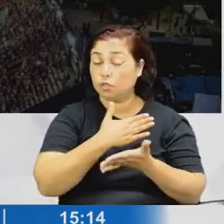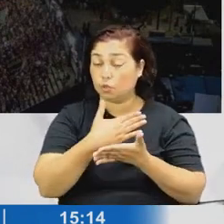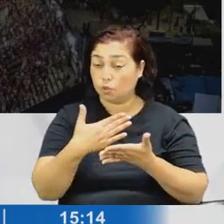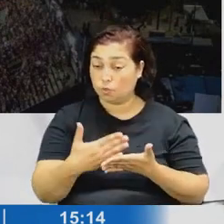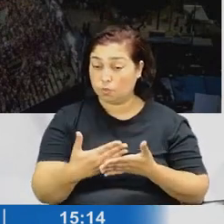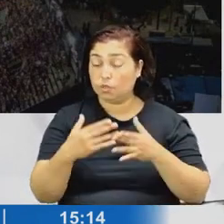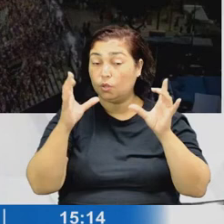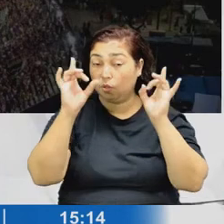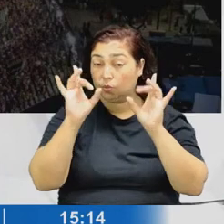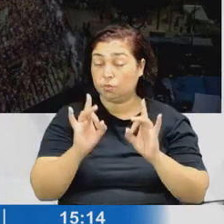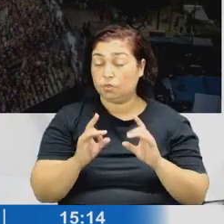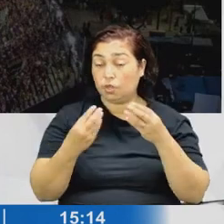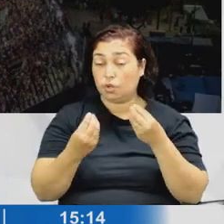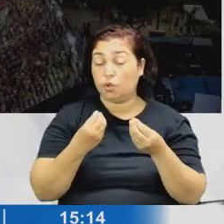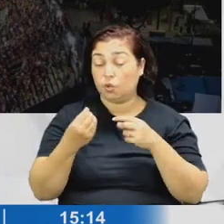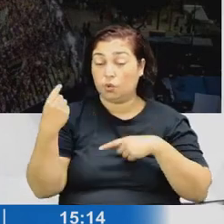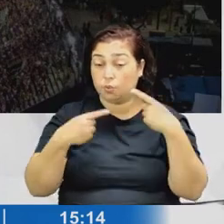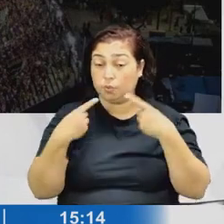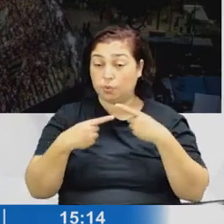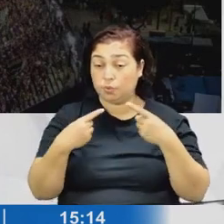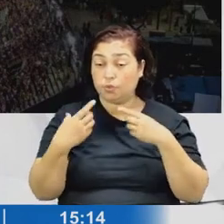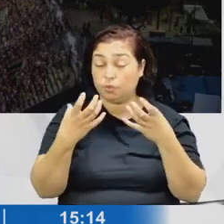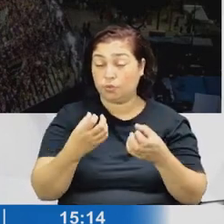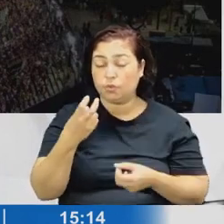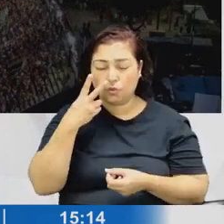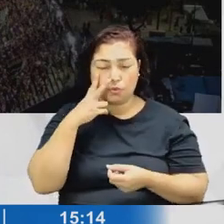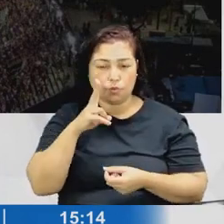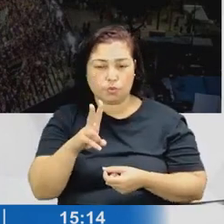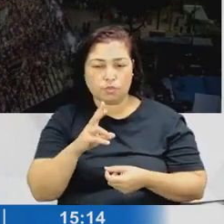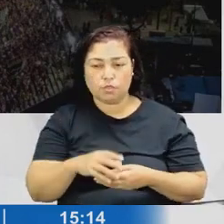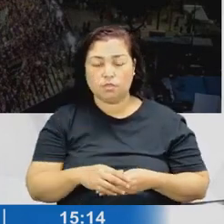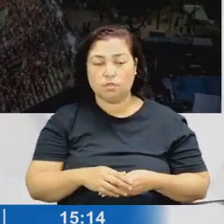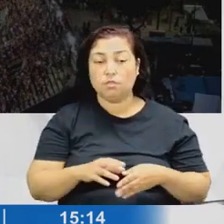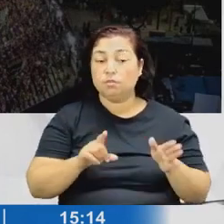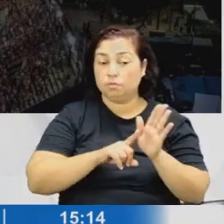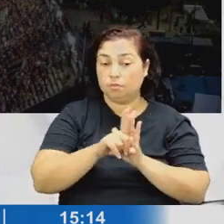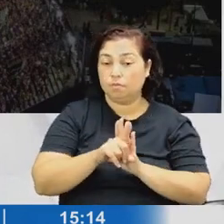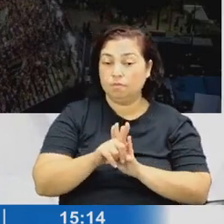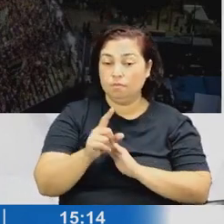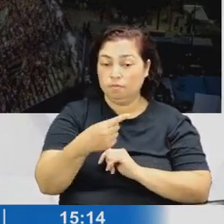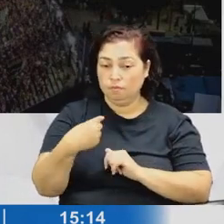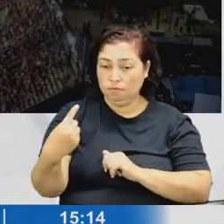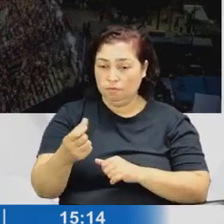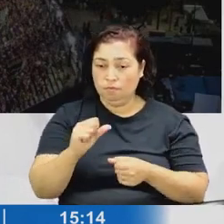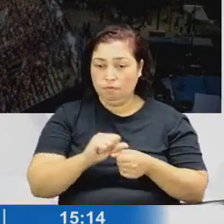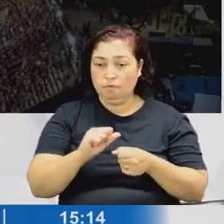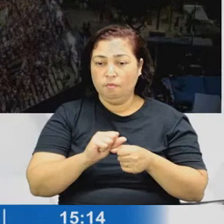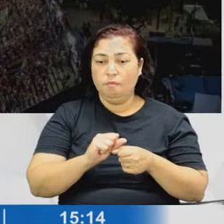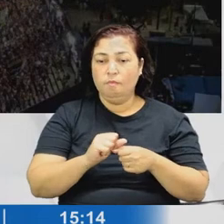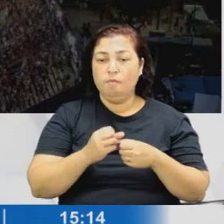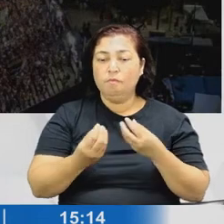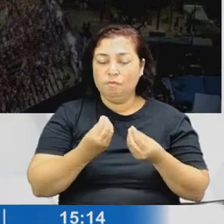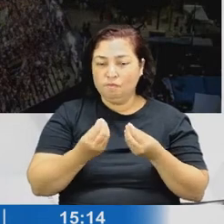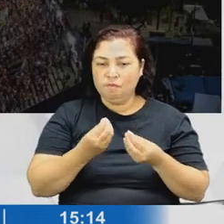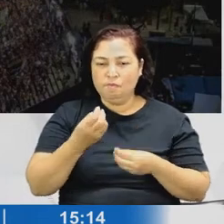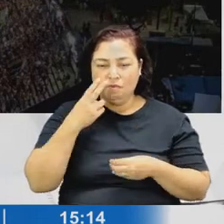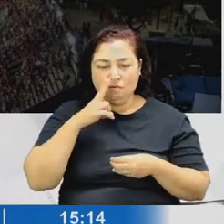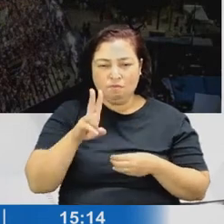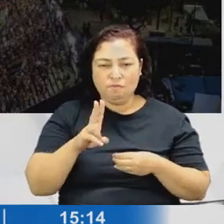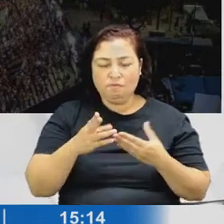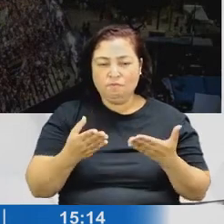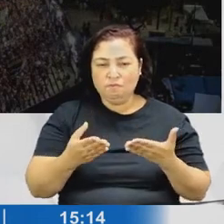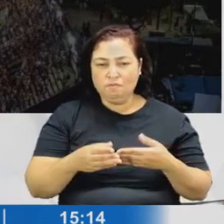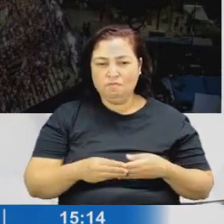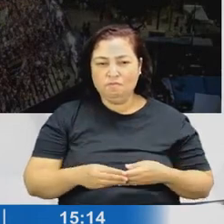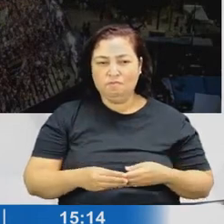com Como que o político quer ser visto quando ele sair do mandato a pergunta que a gente faz de consultoria para a gente definir o enredo como é que você quer ser visto quando você sair